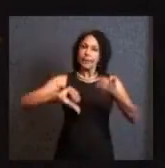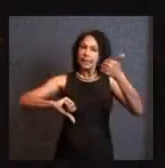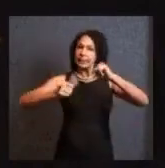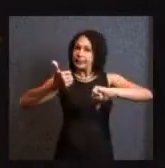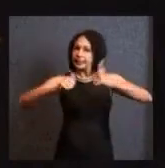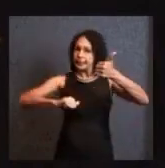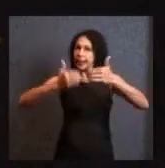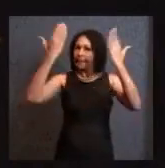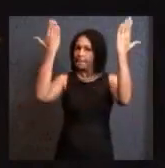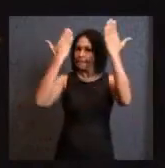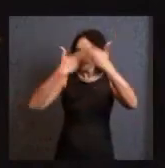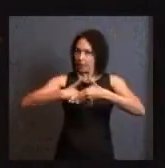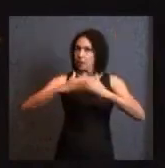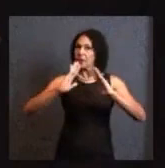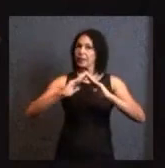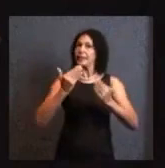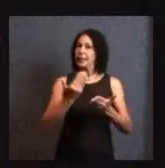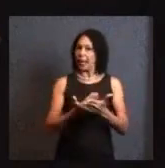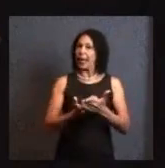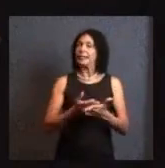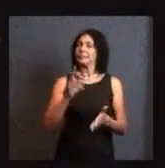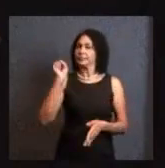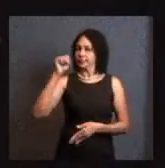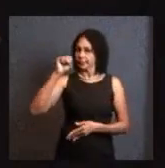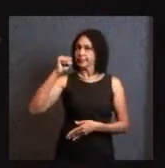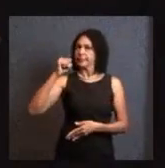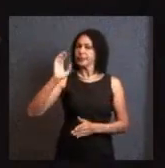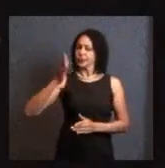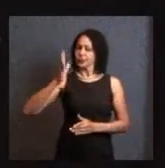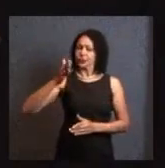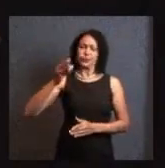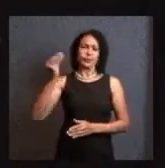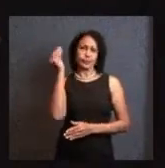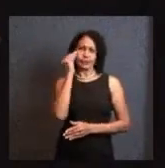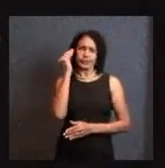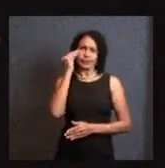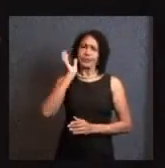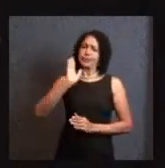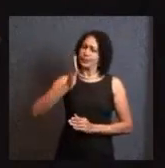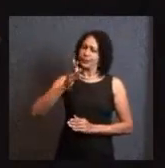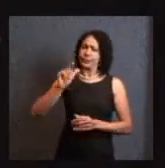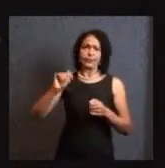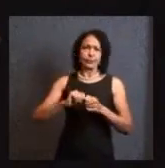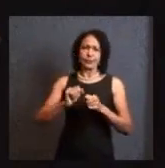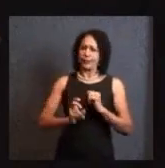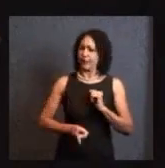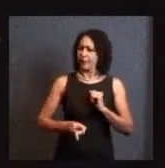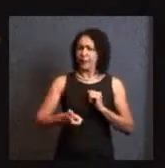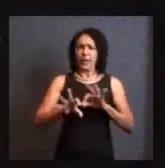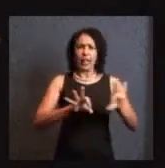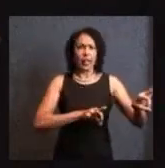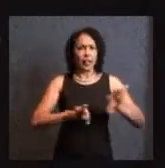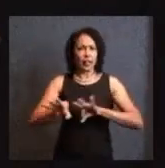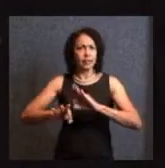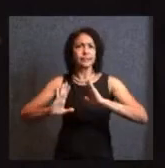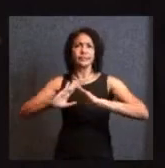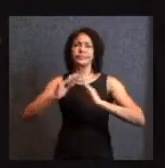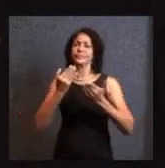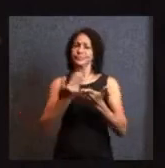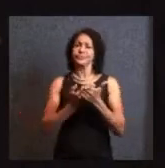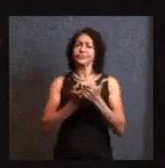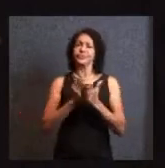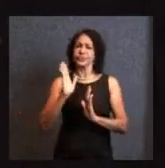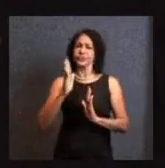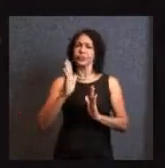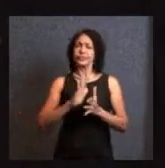na escola, com certeza, né? A avaliação faz parte ali da dinâmica do planejamento da escola. O